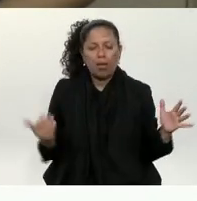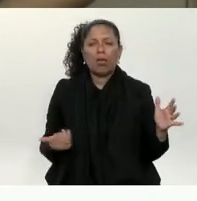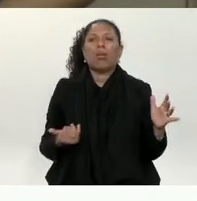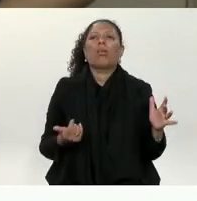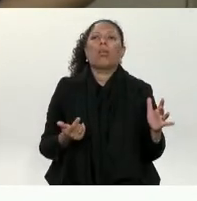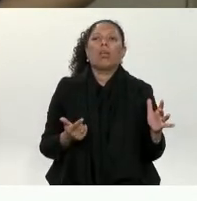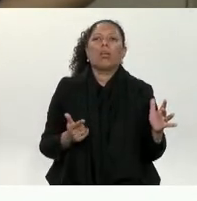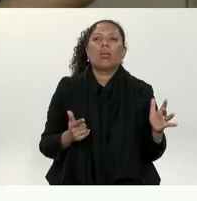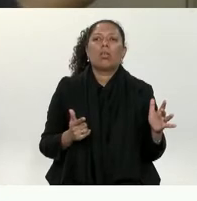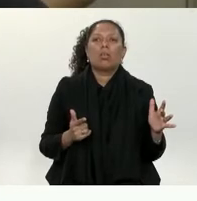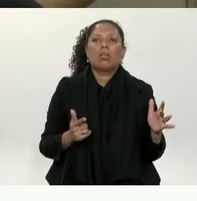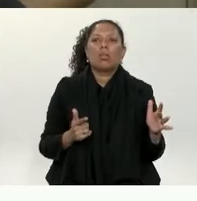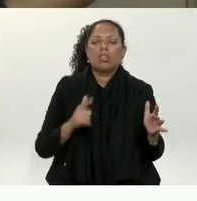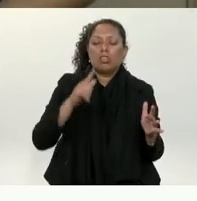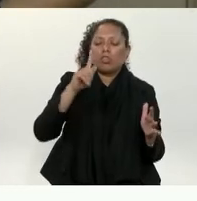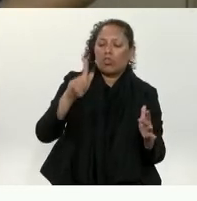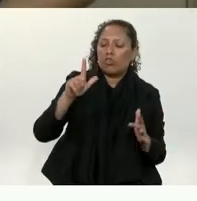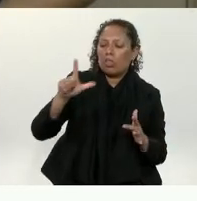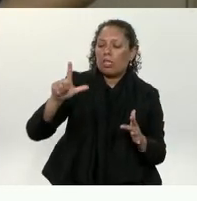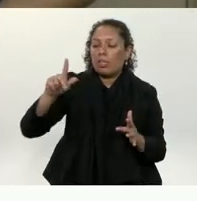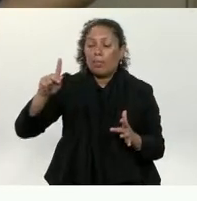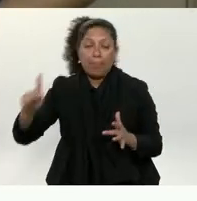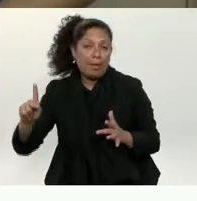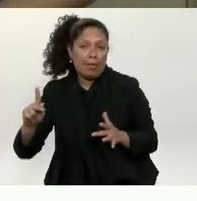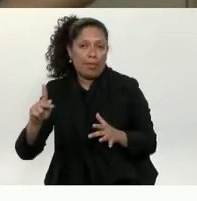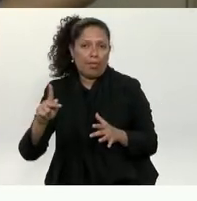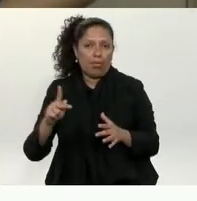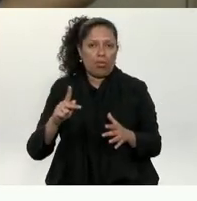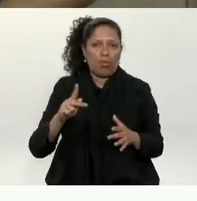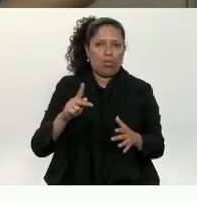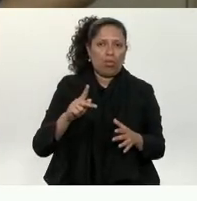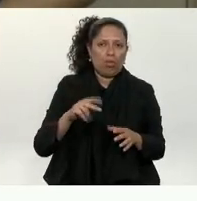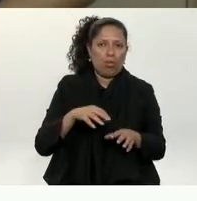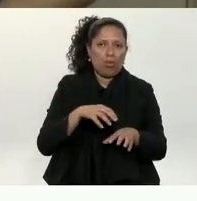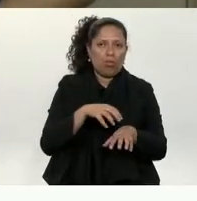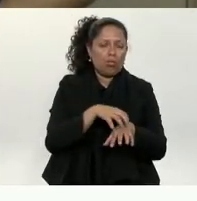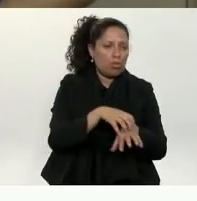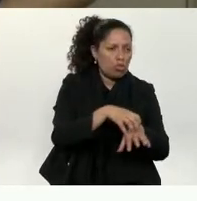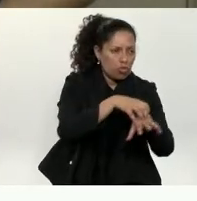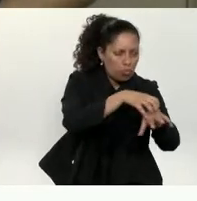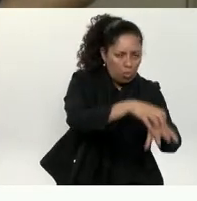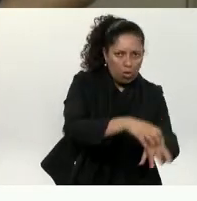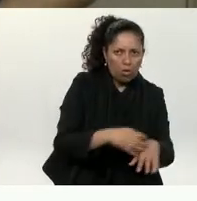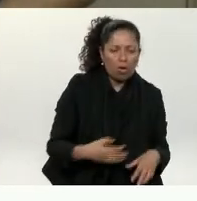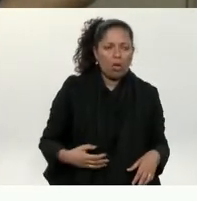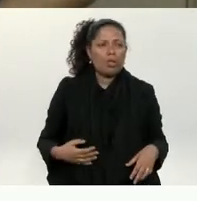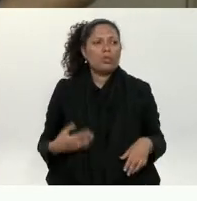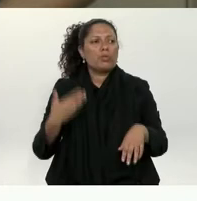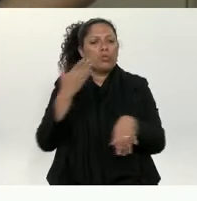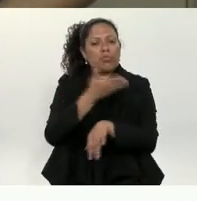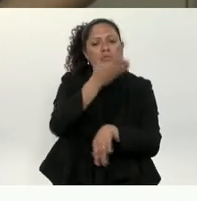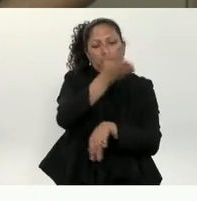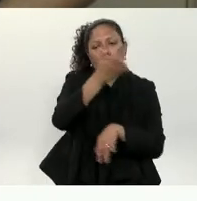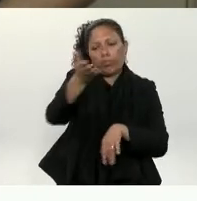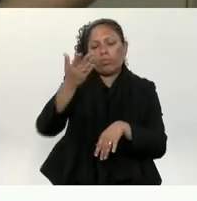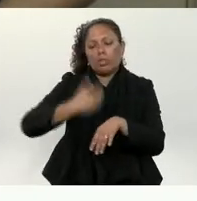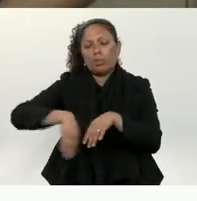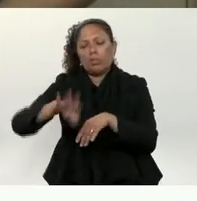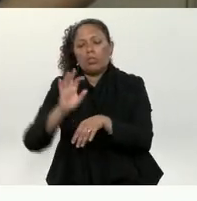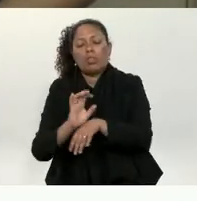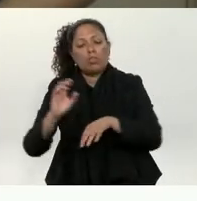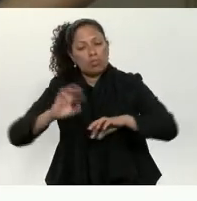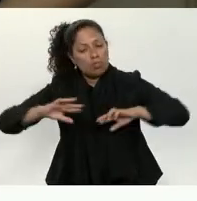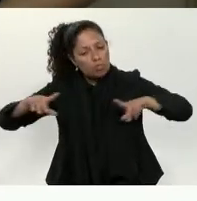caminhões, né, por meio de GLP, outras formas de gás comprimido, para atender todas as regiões do Estado do Rio de Janeiro.